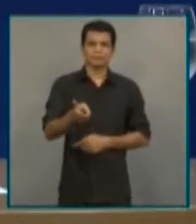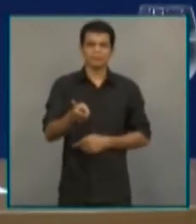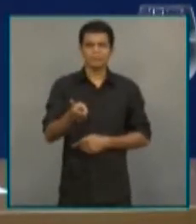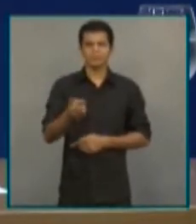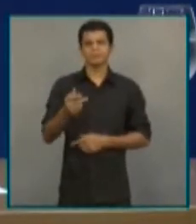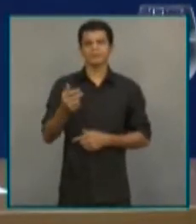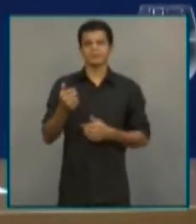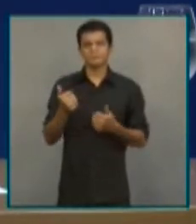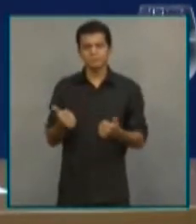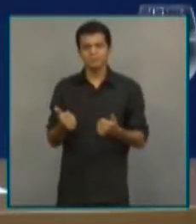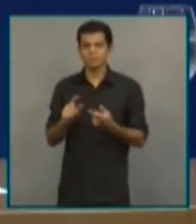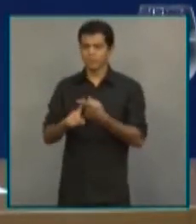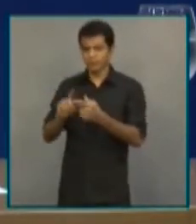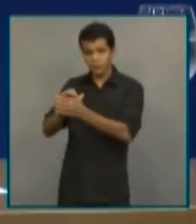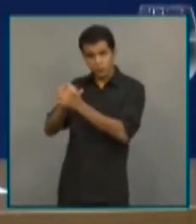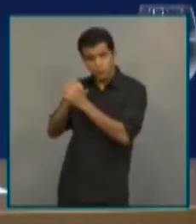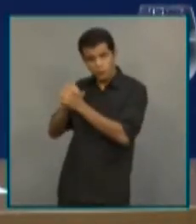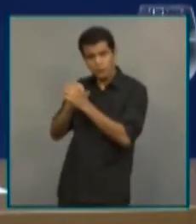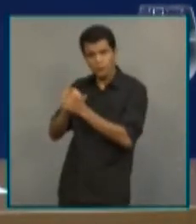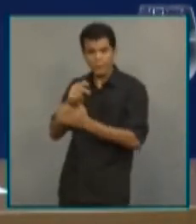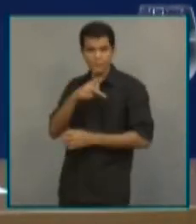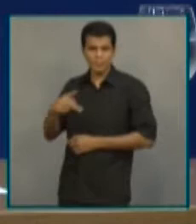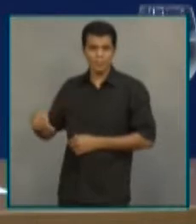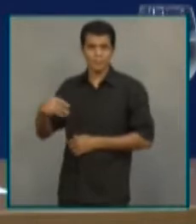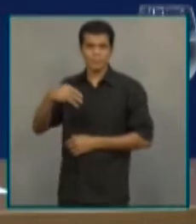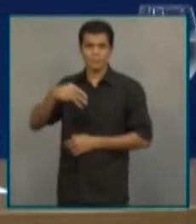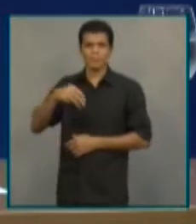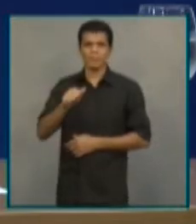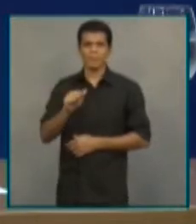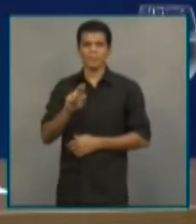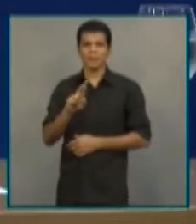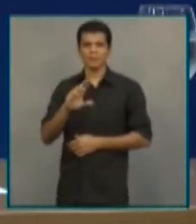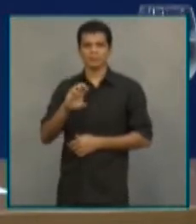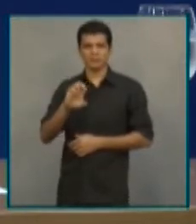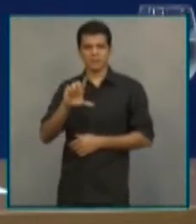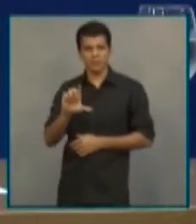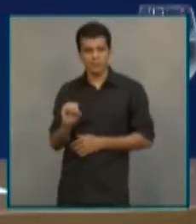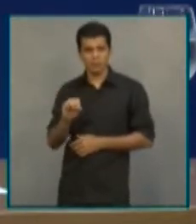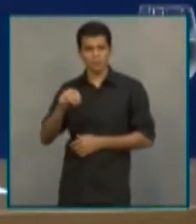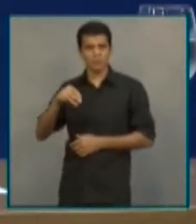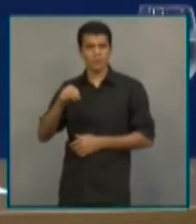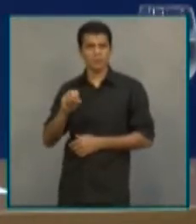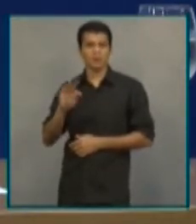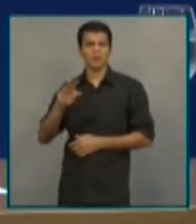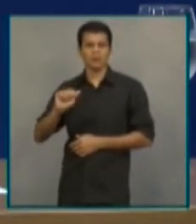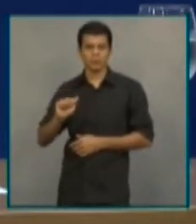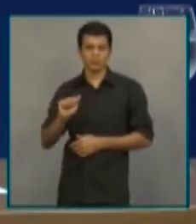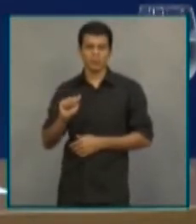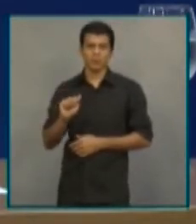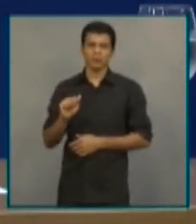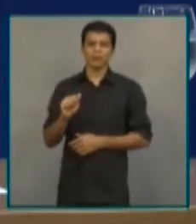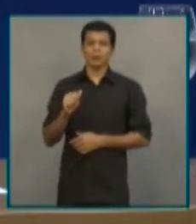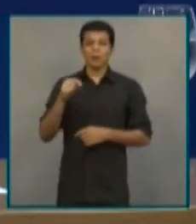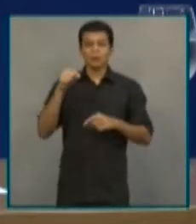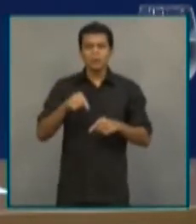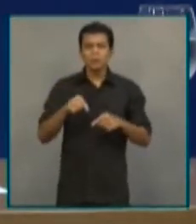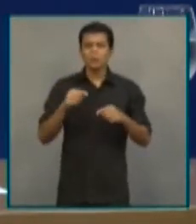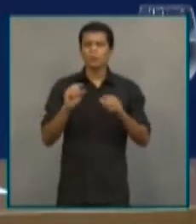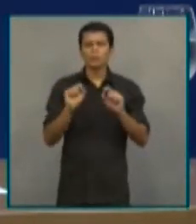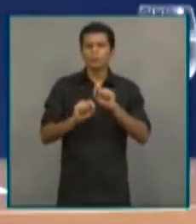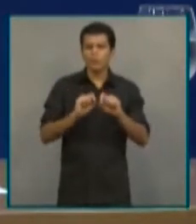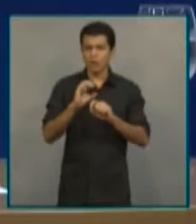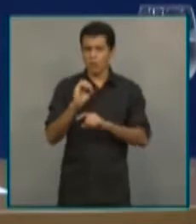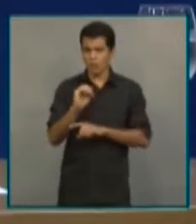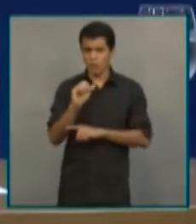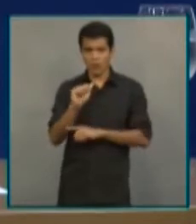aqui em nome de todos os advogados do Estado do Ceará. A OAB é presença marcante nessa casa, não só nos